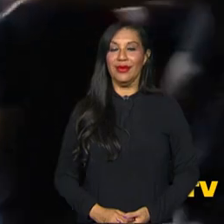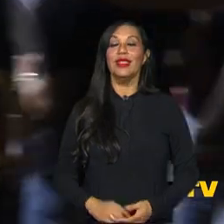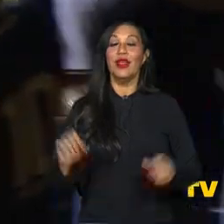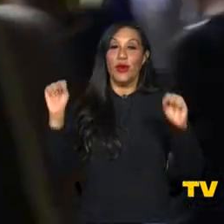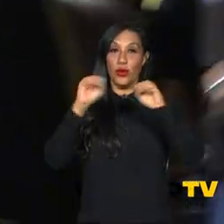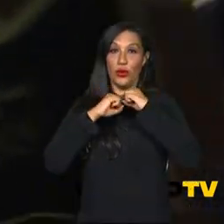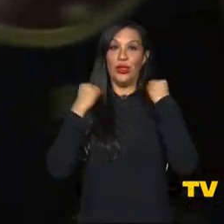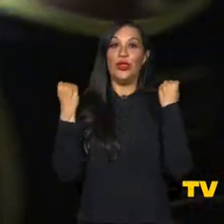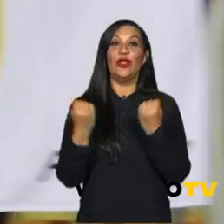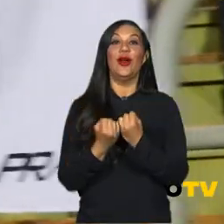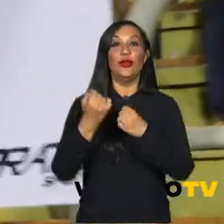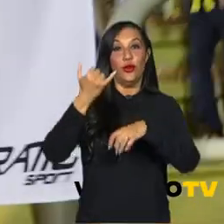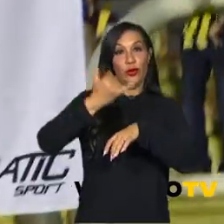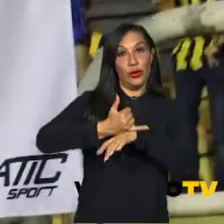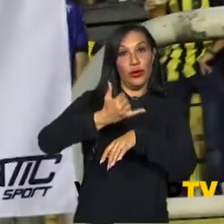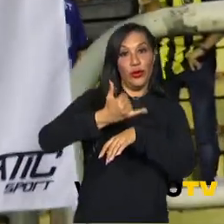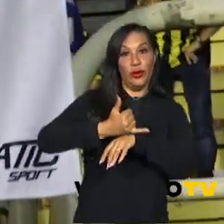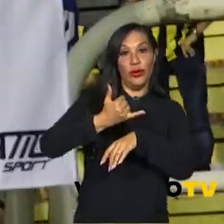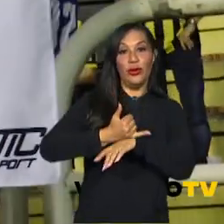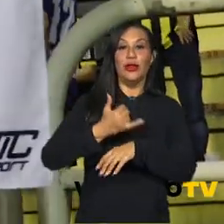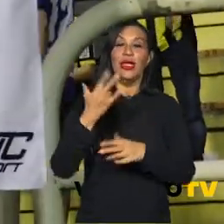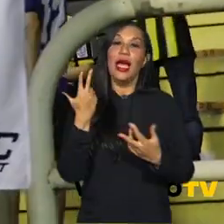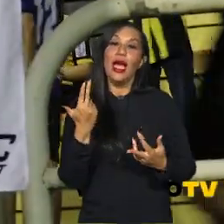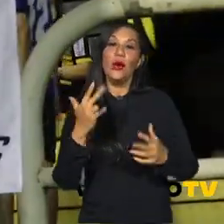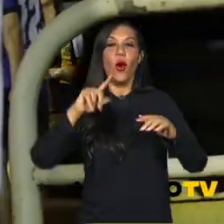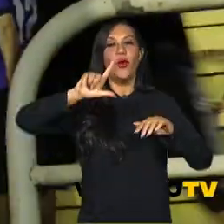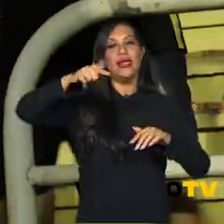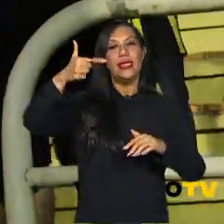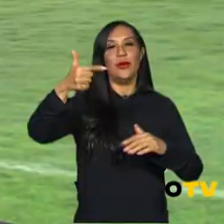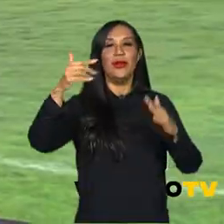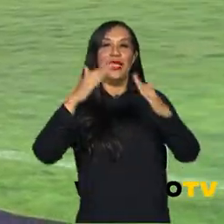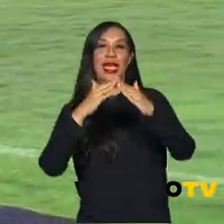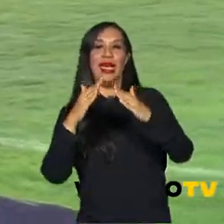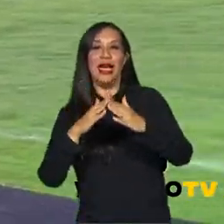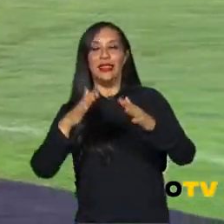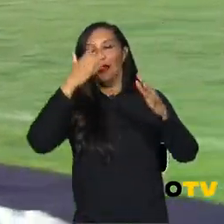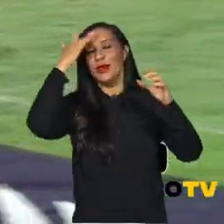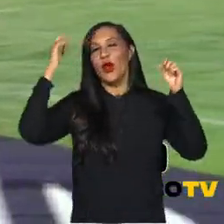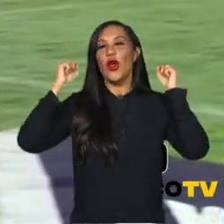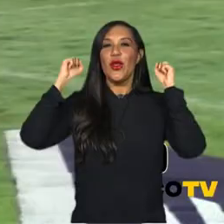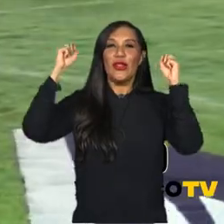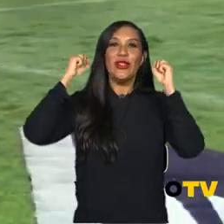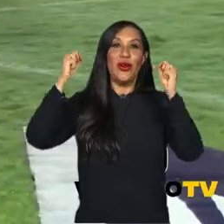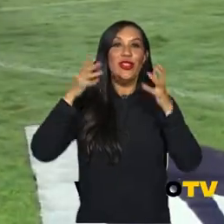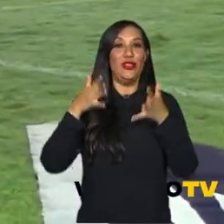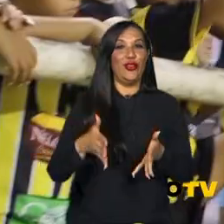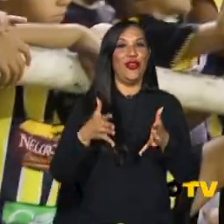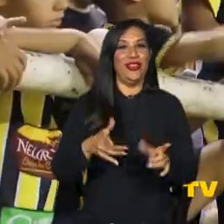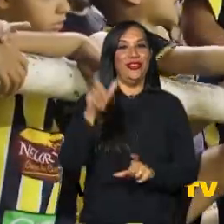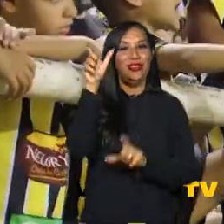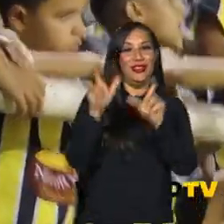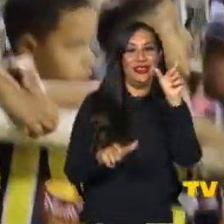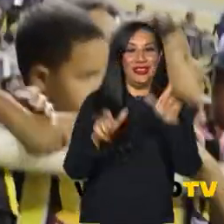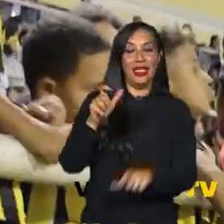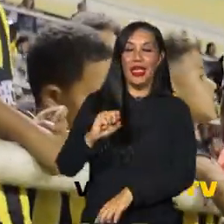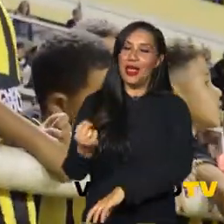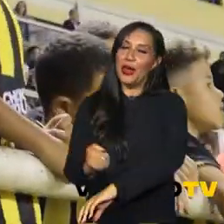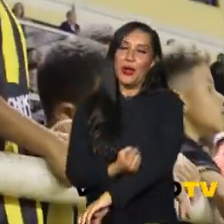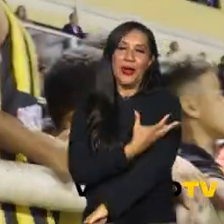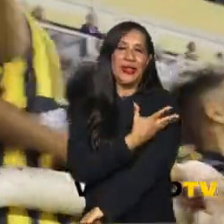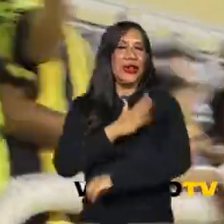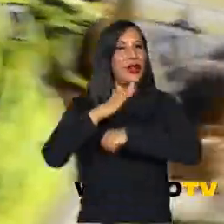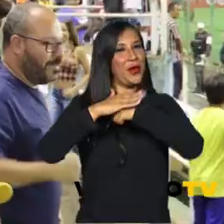O estádio do Volta Redonda é como uma segunda casa para seus torcedores e jogadores. A emoção e